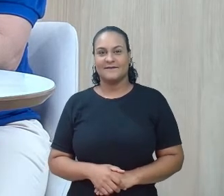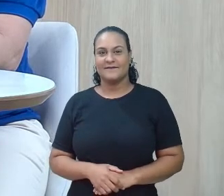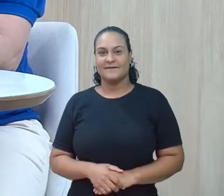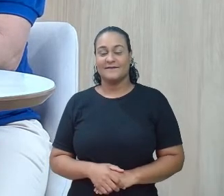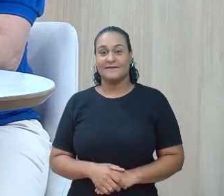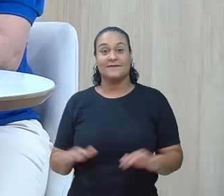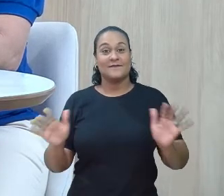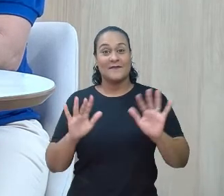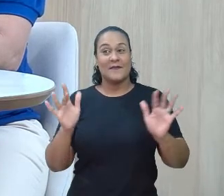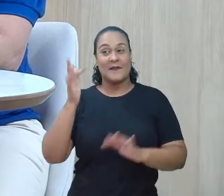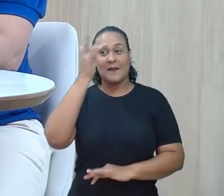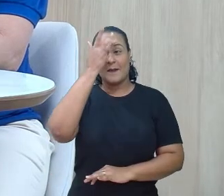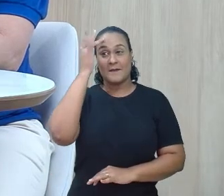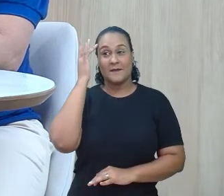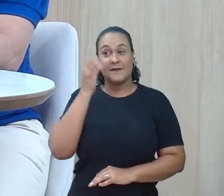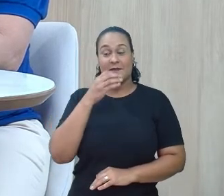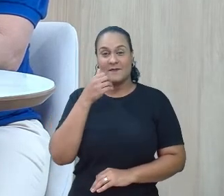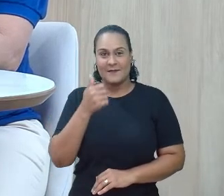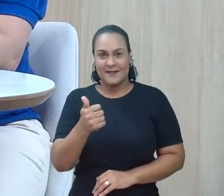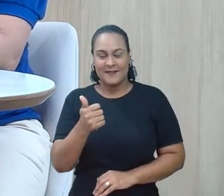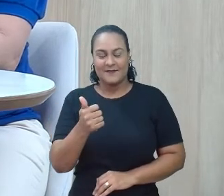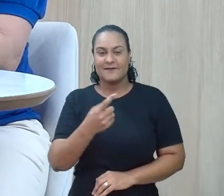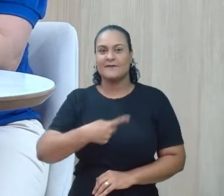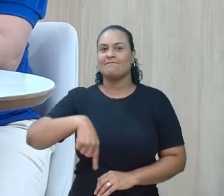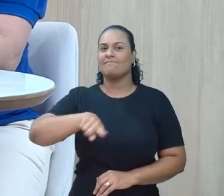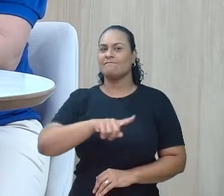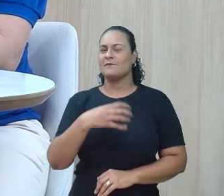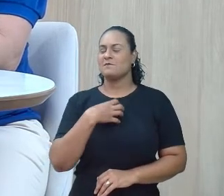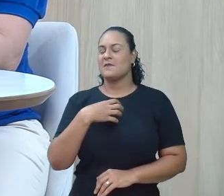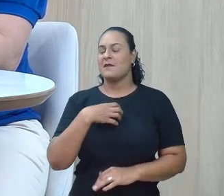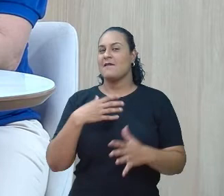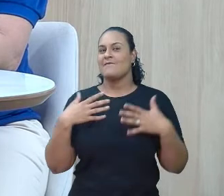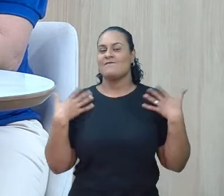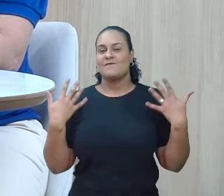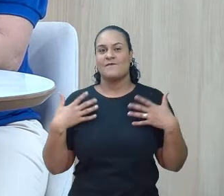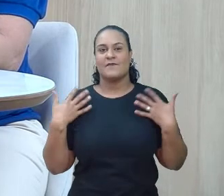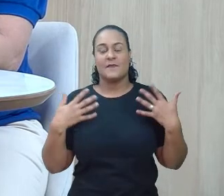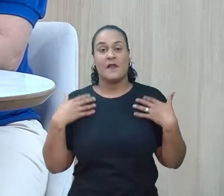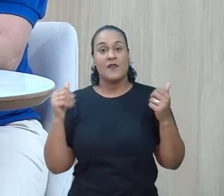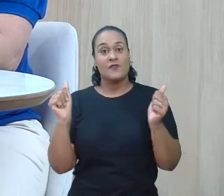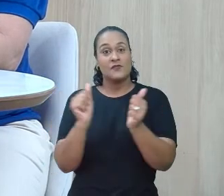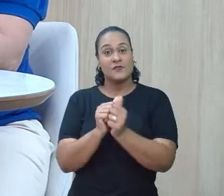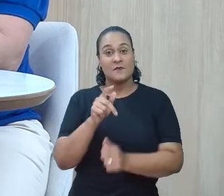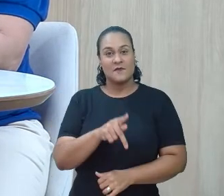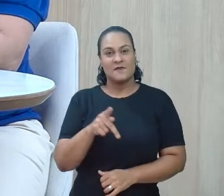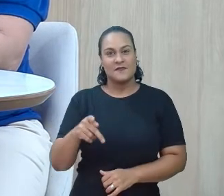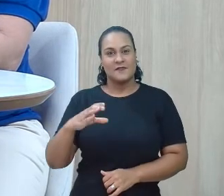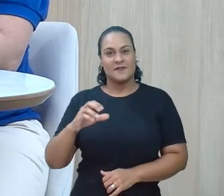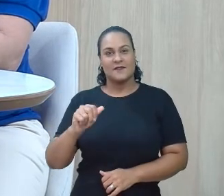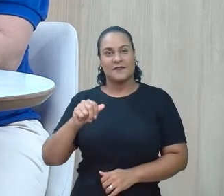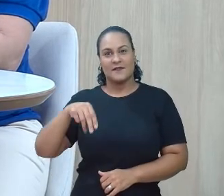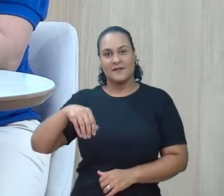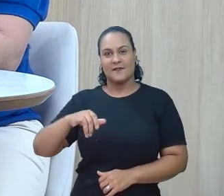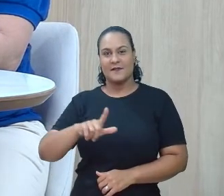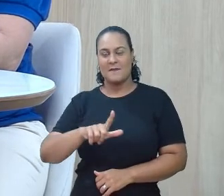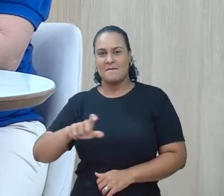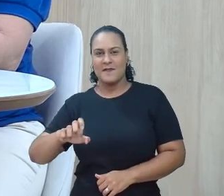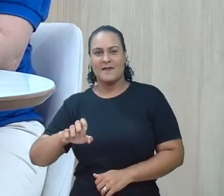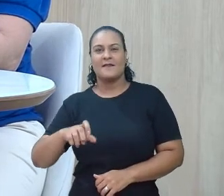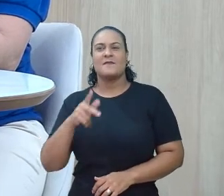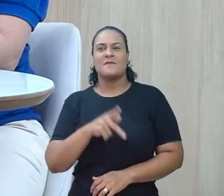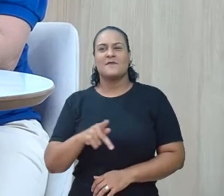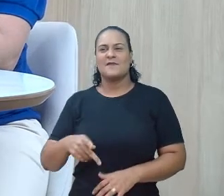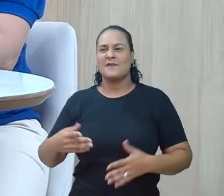Olá, pessoal, tudo bem com vocês? É uma alegria estar aqui com a professora Camille, essa professora maravilhosa aqui, não